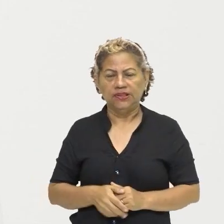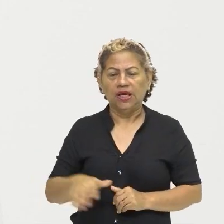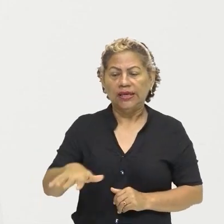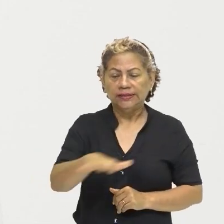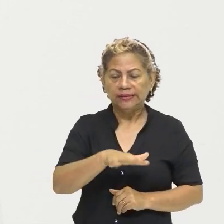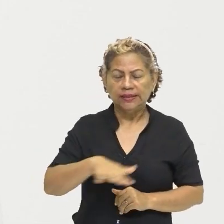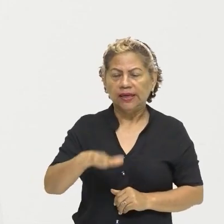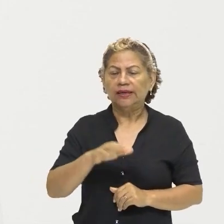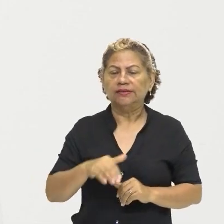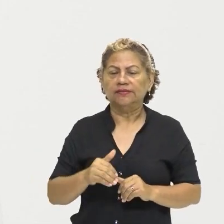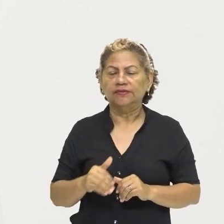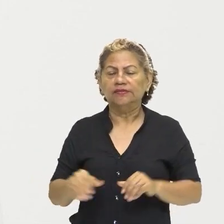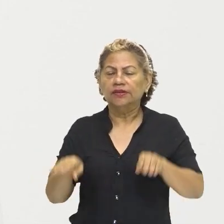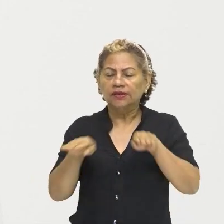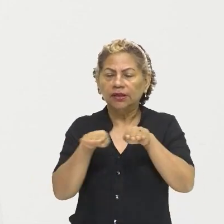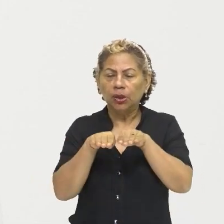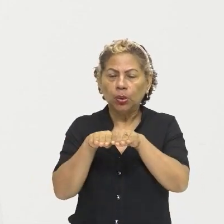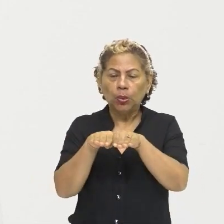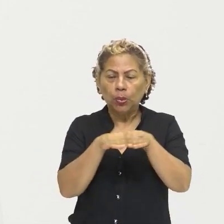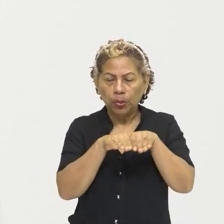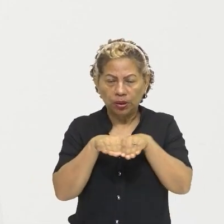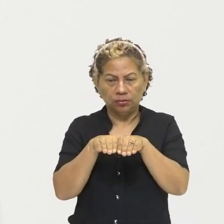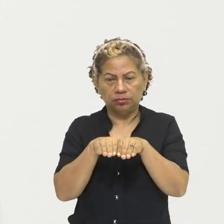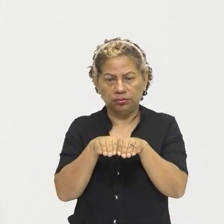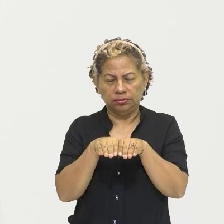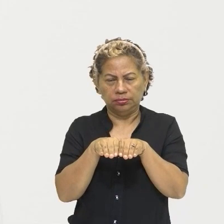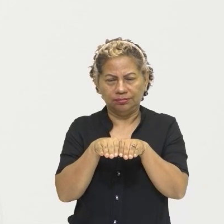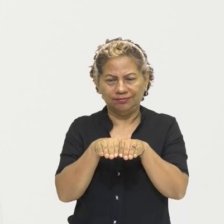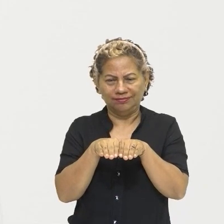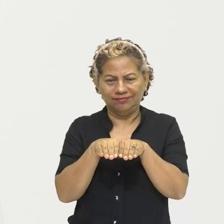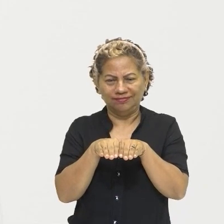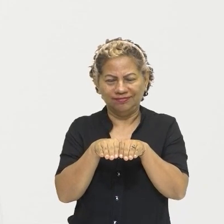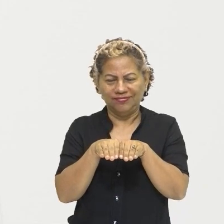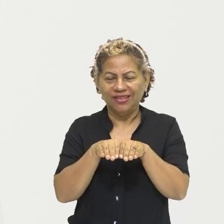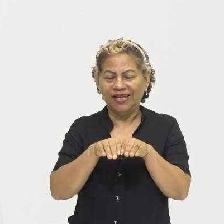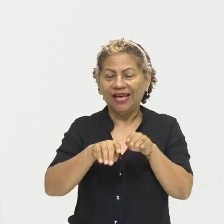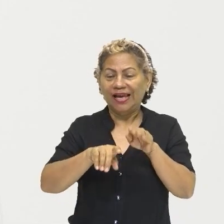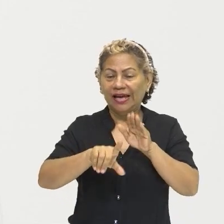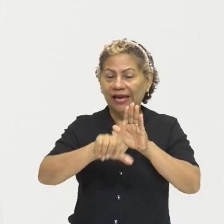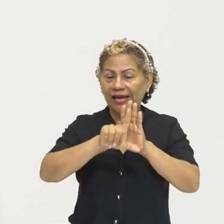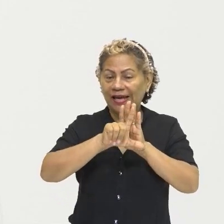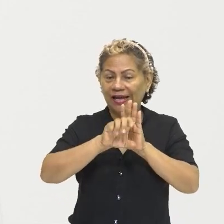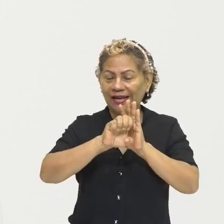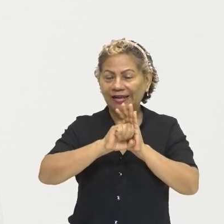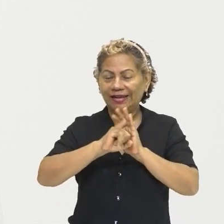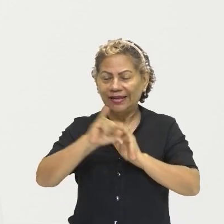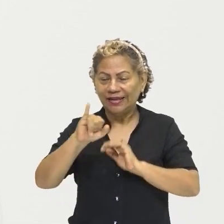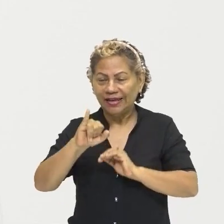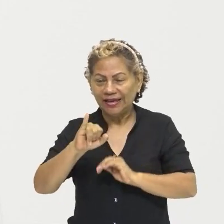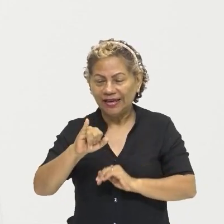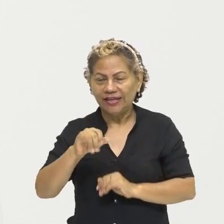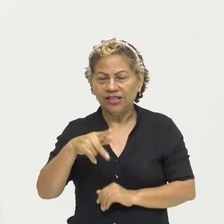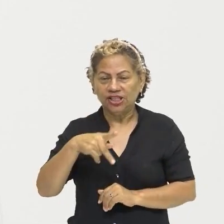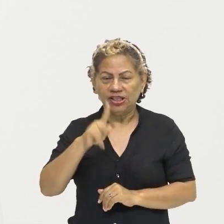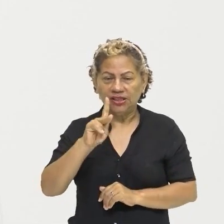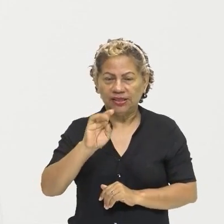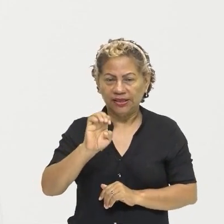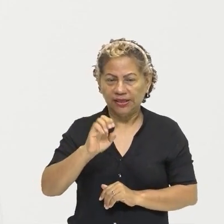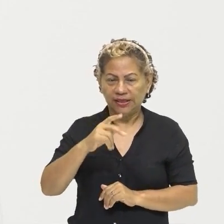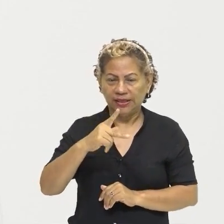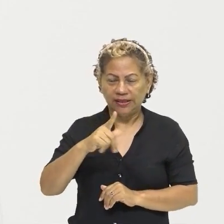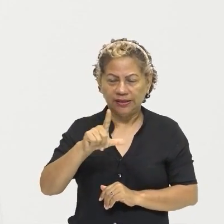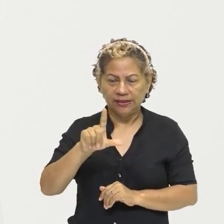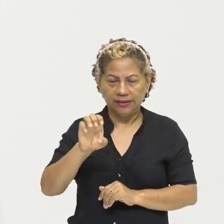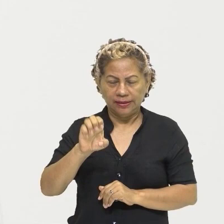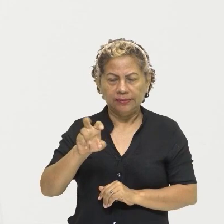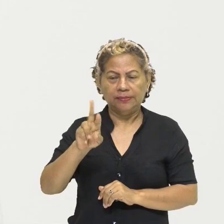ser iguais, porque é o que determina a segunda lei de Kepler. O planeta varre áreas iguais